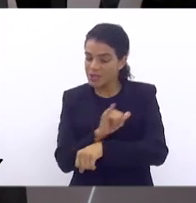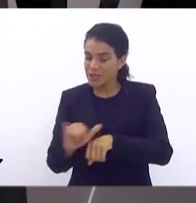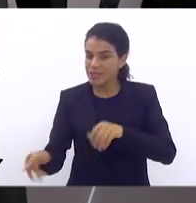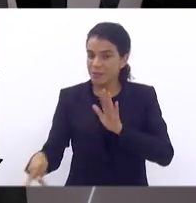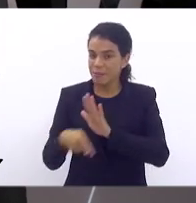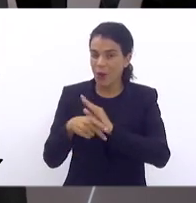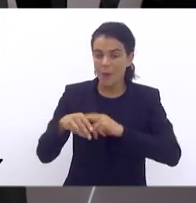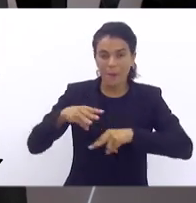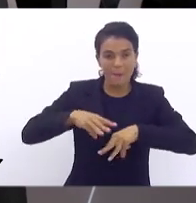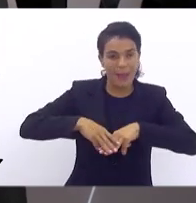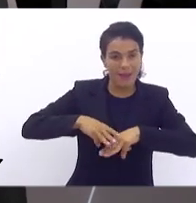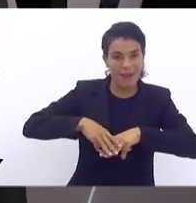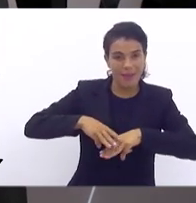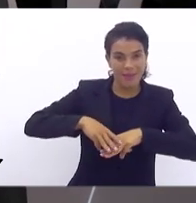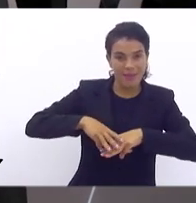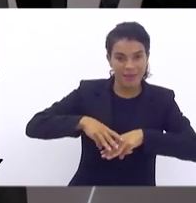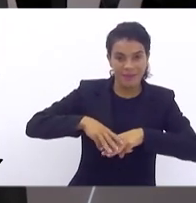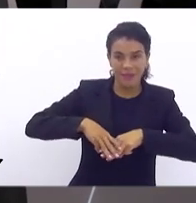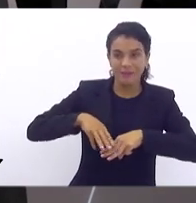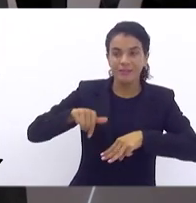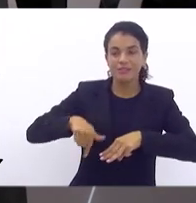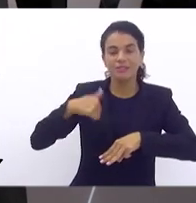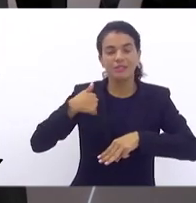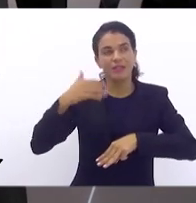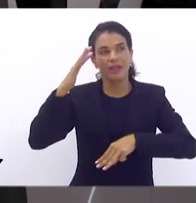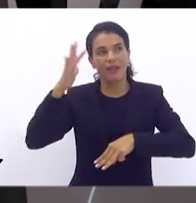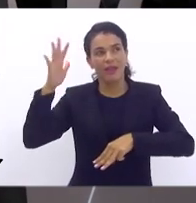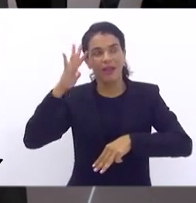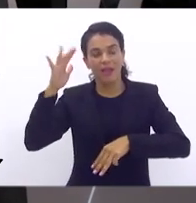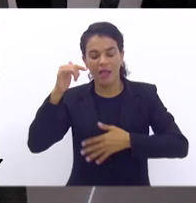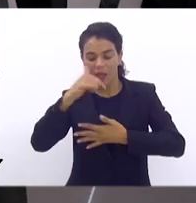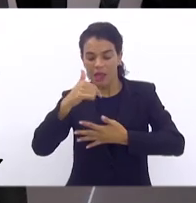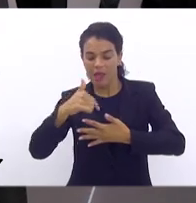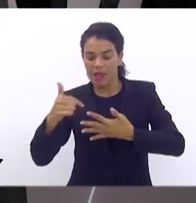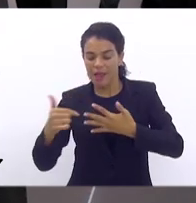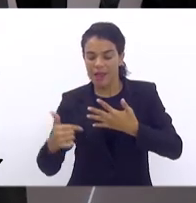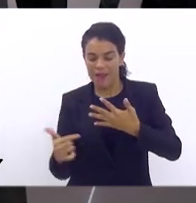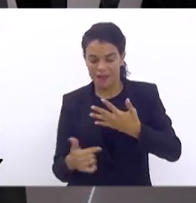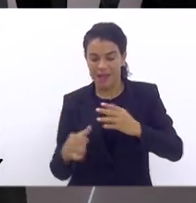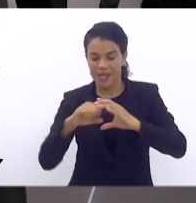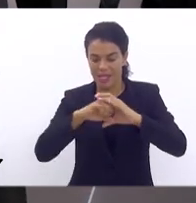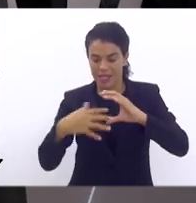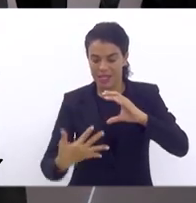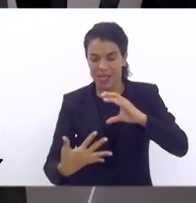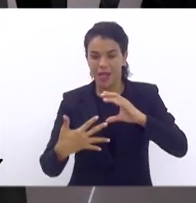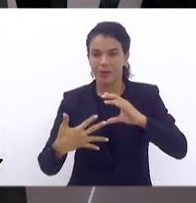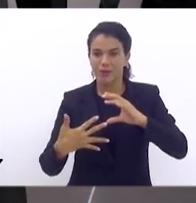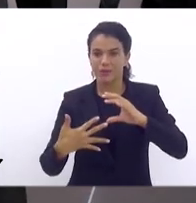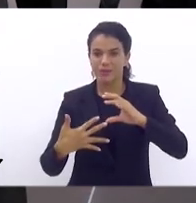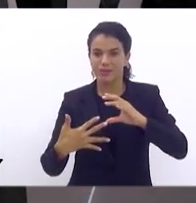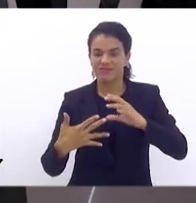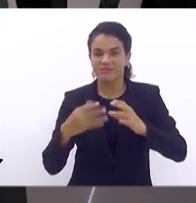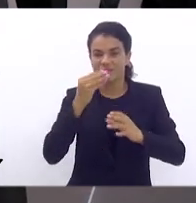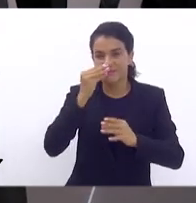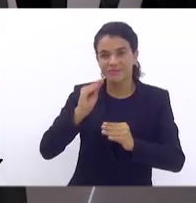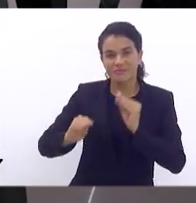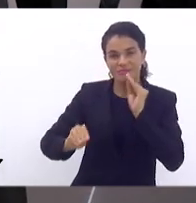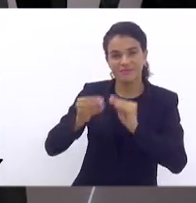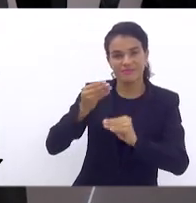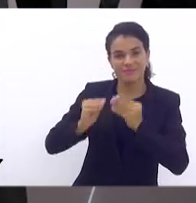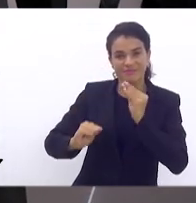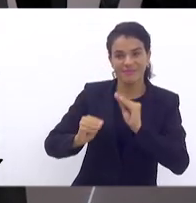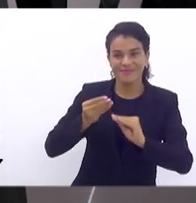gente automaticamente tem a ideia de que aqueles critérios eles são critérios isentos e